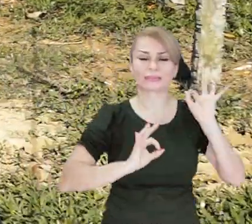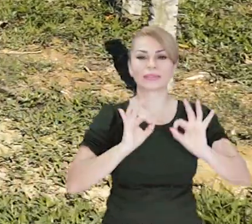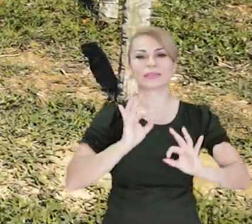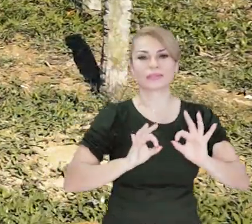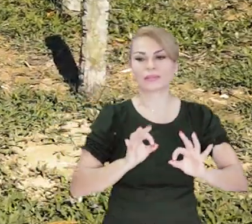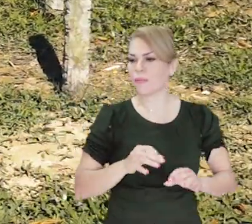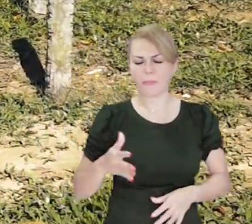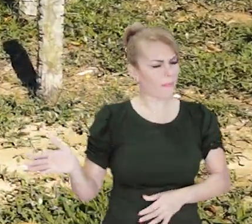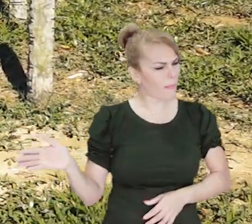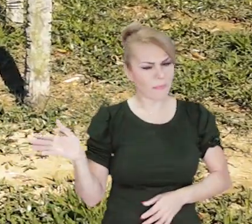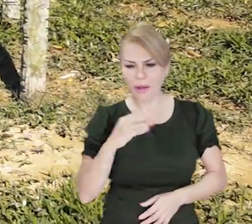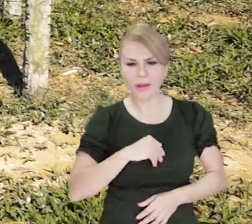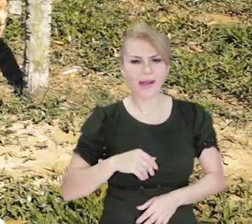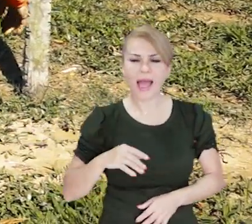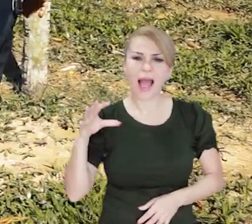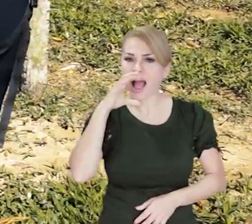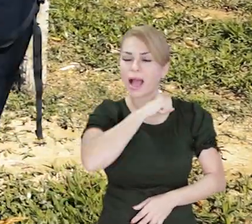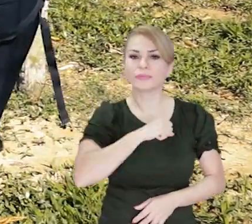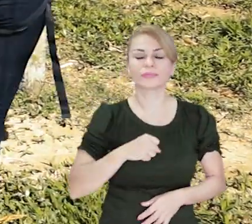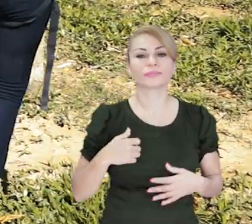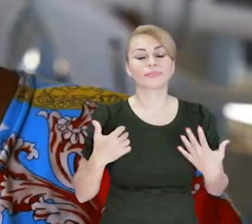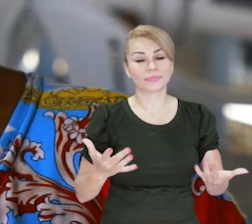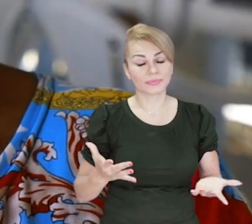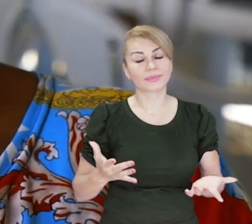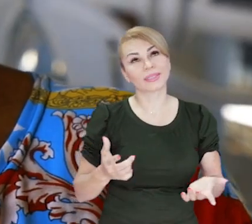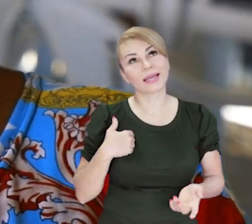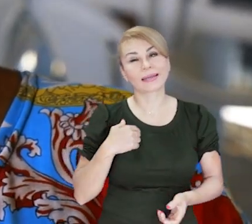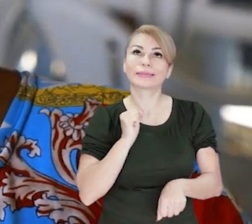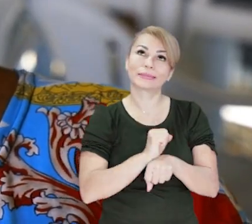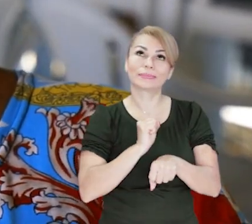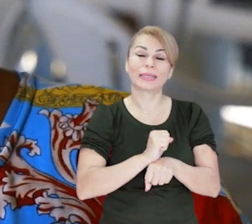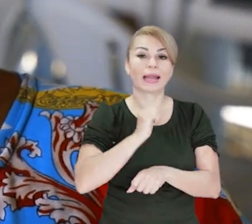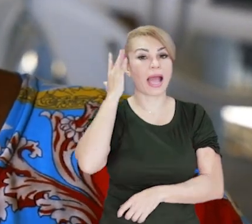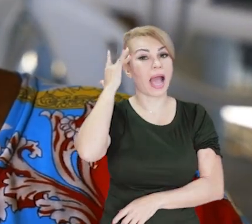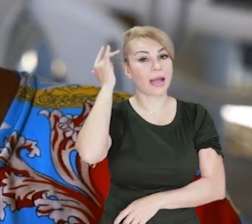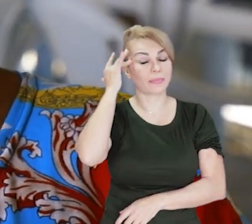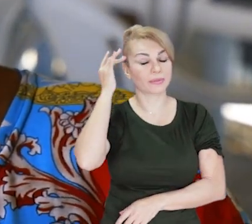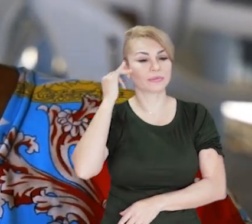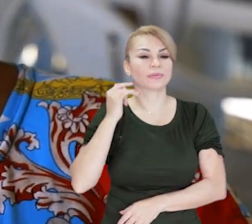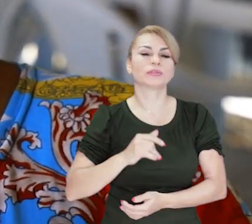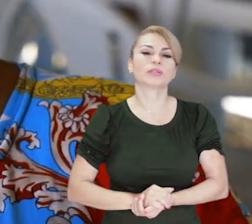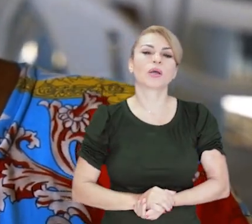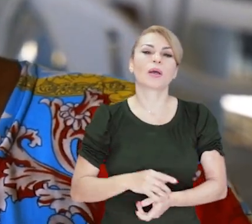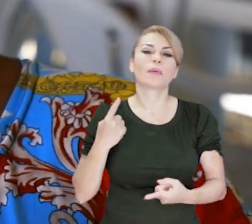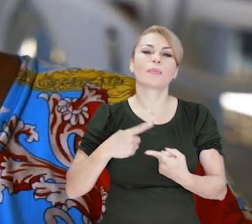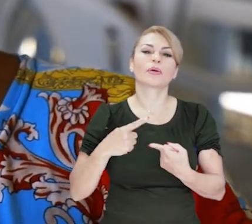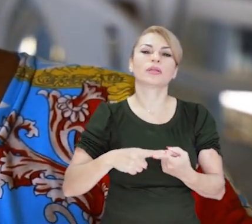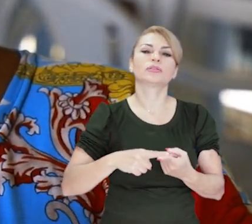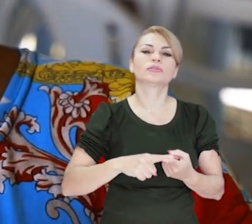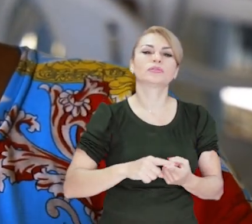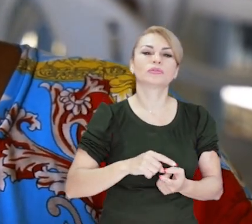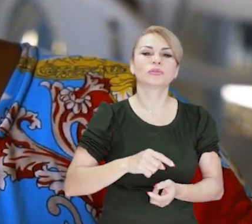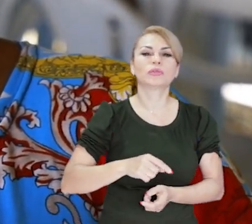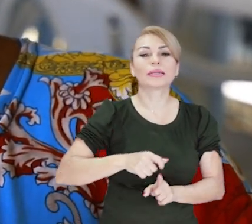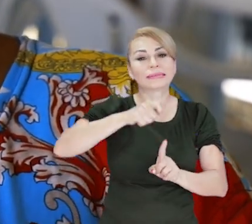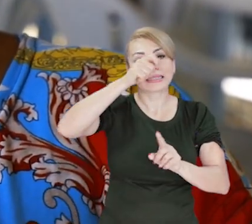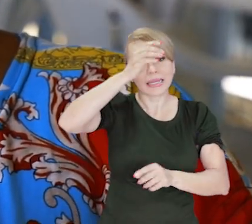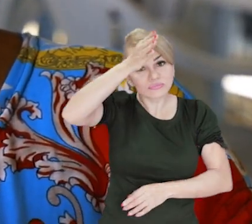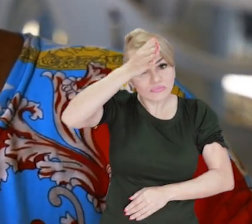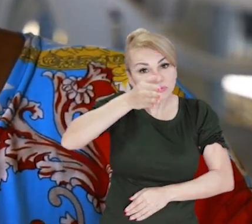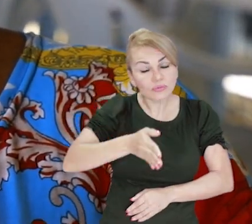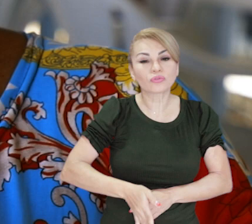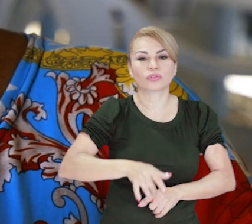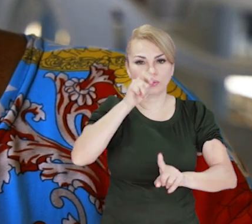Aí eu já não viajei hoje, né? Vou deixar para ir amanhã. Porque todos os meses eu vou para receber meu dinheiro, né? Aí eu